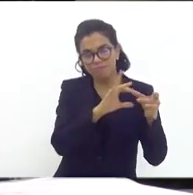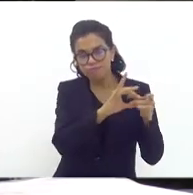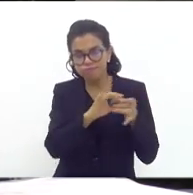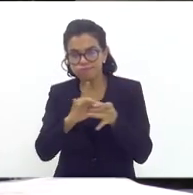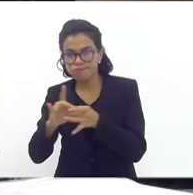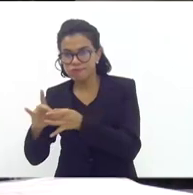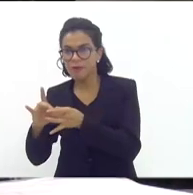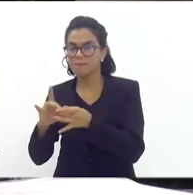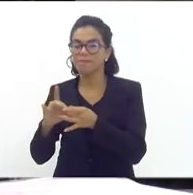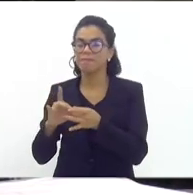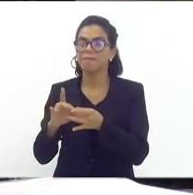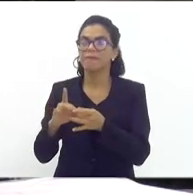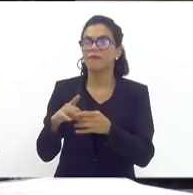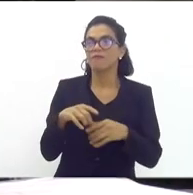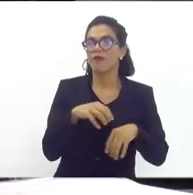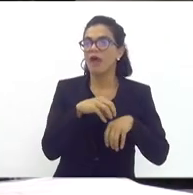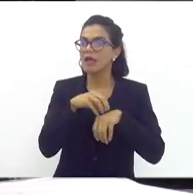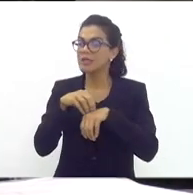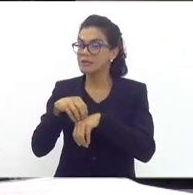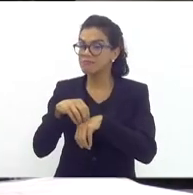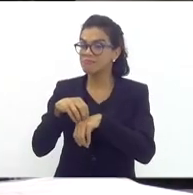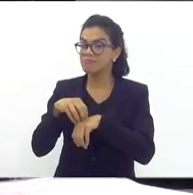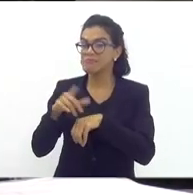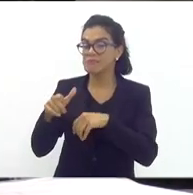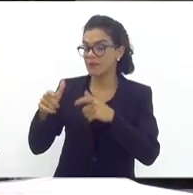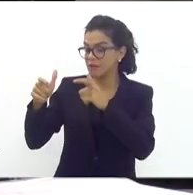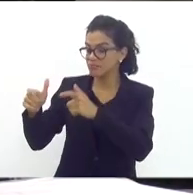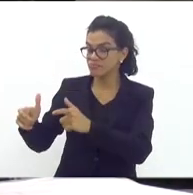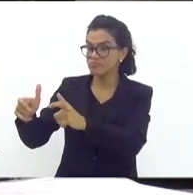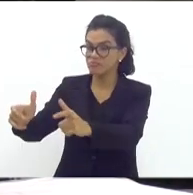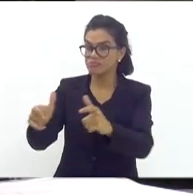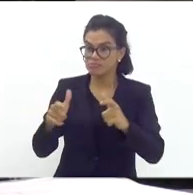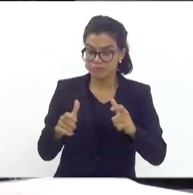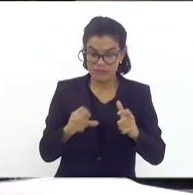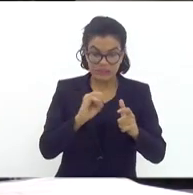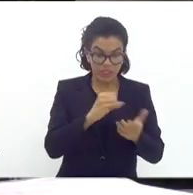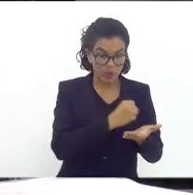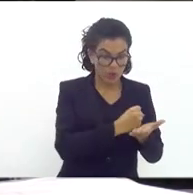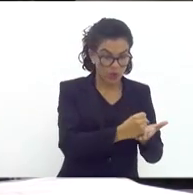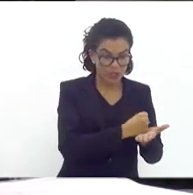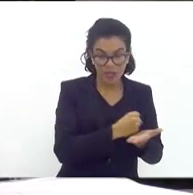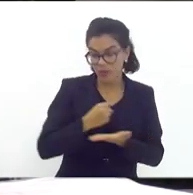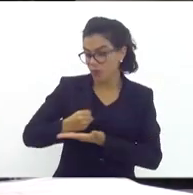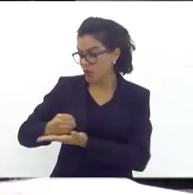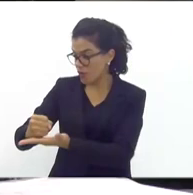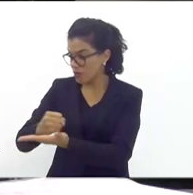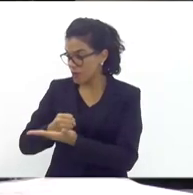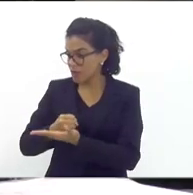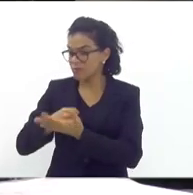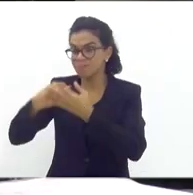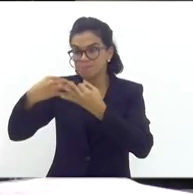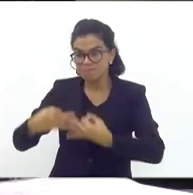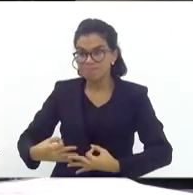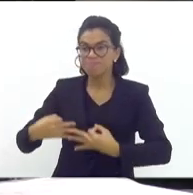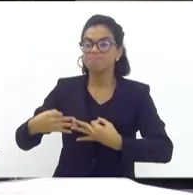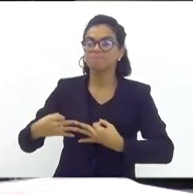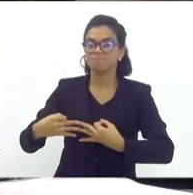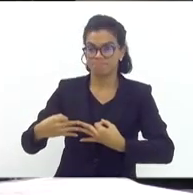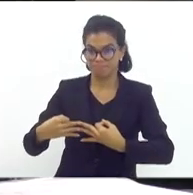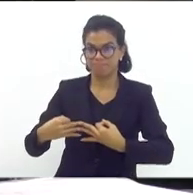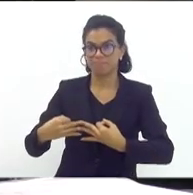por amostragem a gente vai as estações e faz uma confirmação se efetivamente Esses contratos estão sendo estão sendo